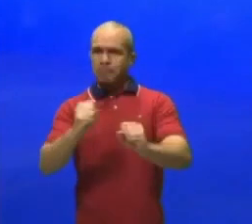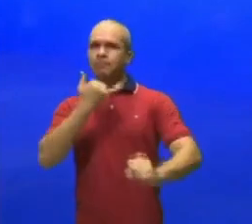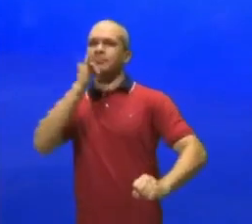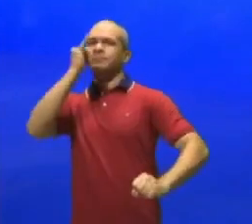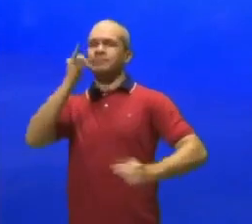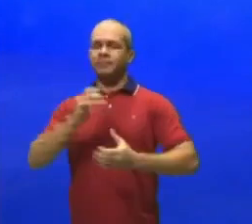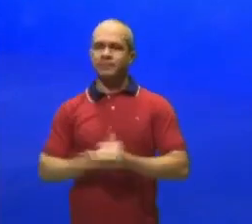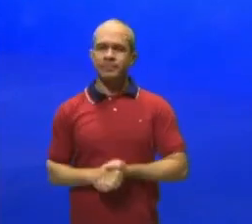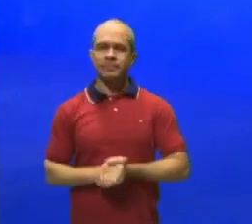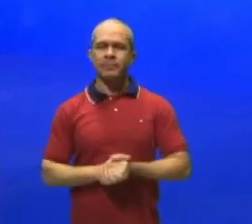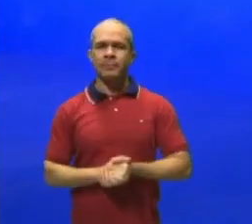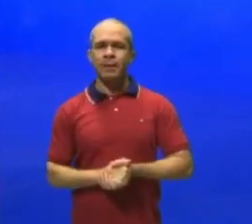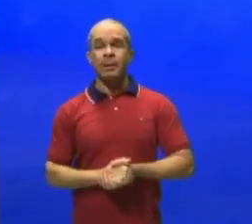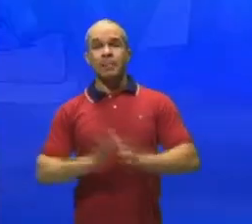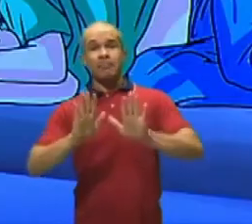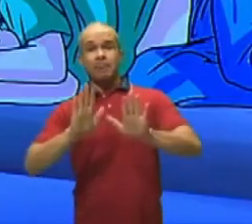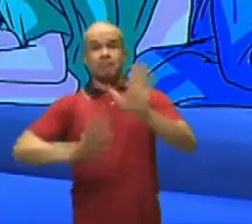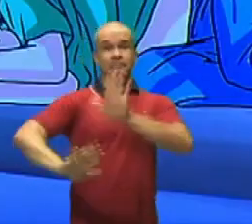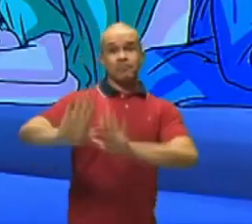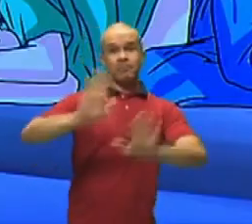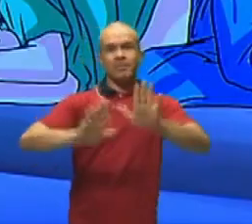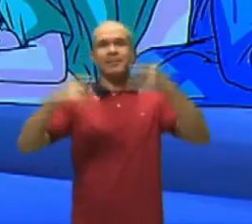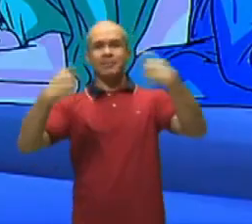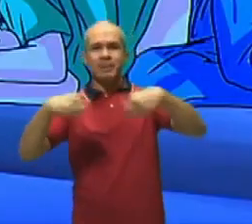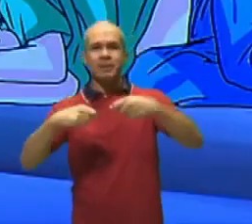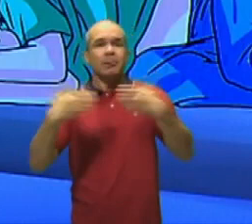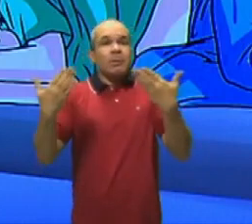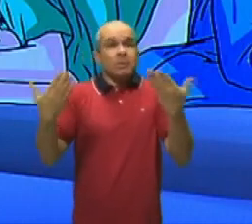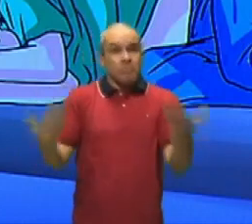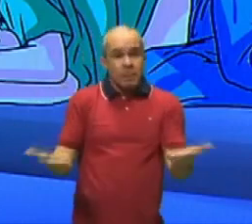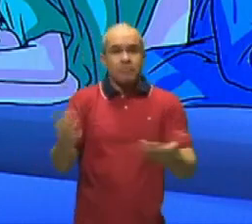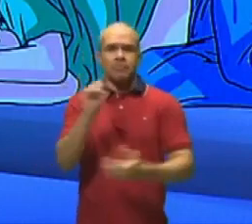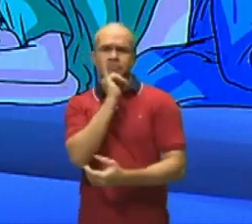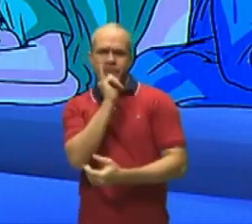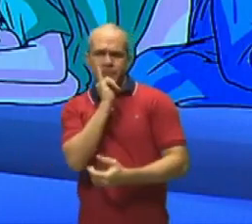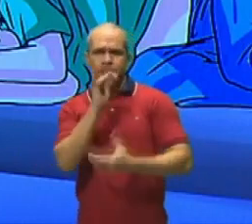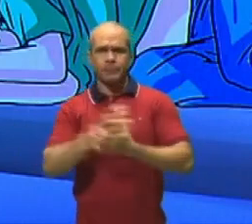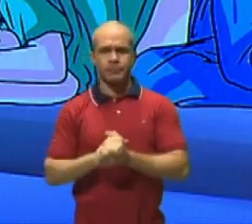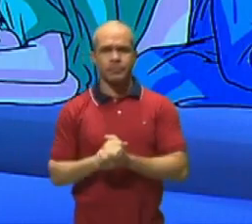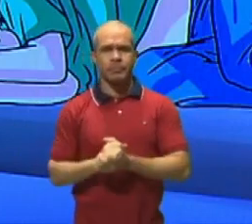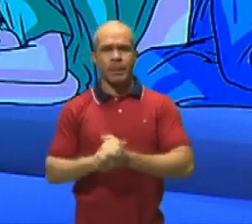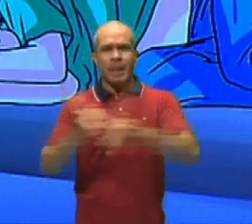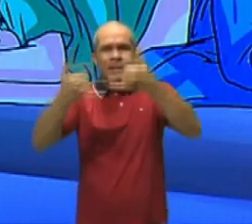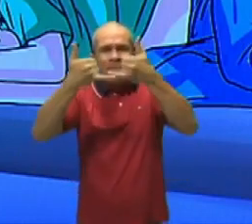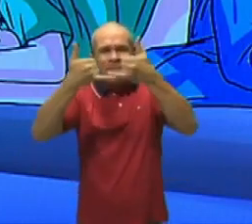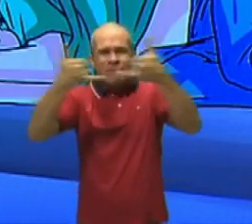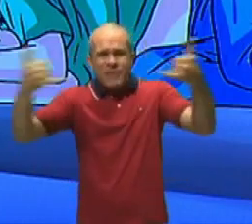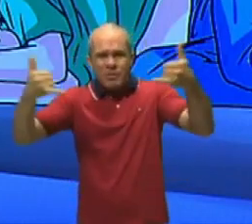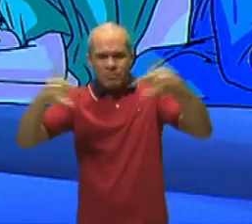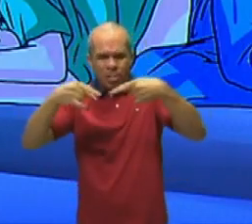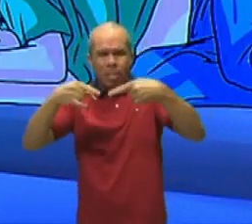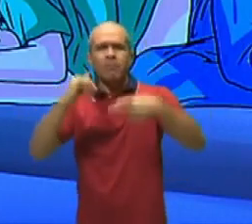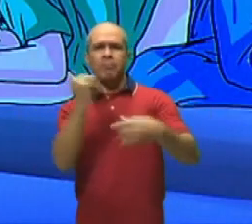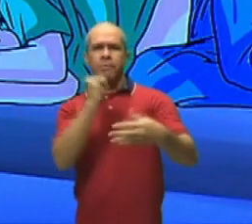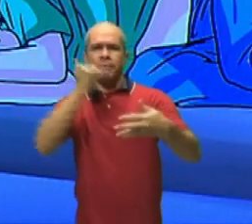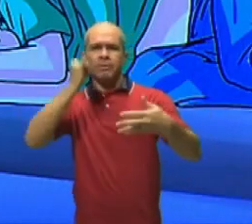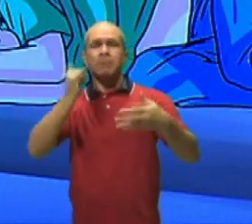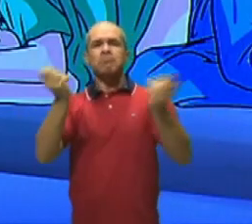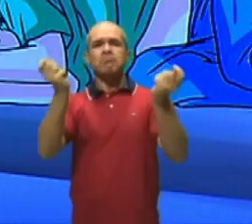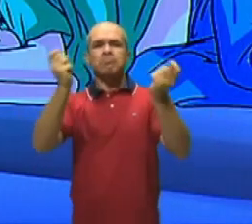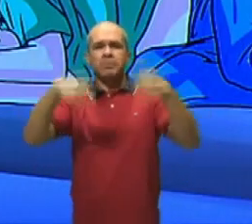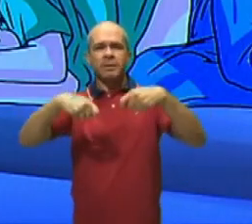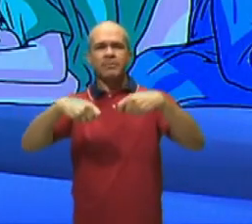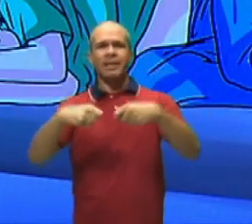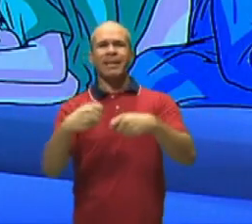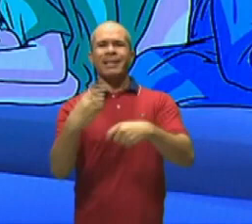Beleza? E aí você tem que ter um cuidado, porque o fio de alta tensão, ele pode ter